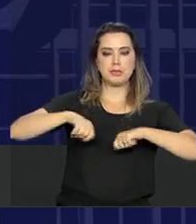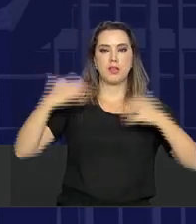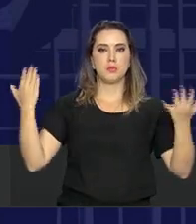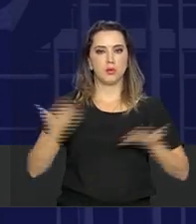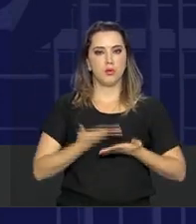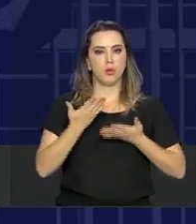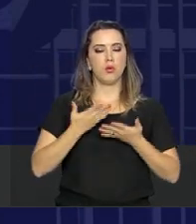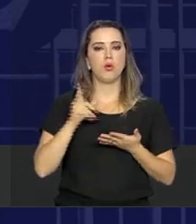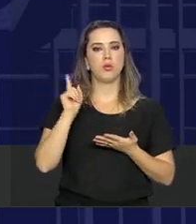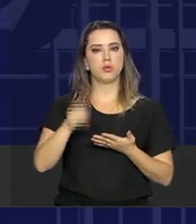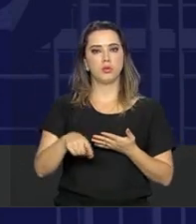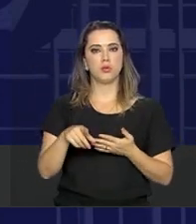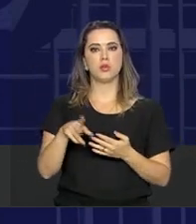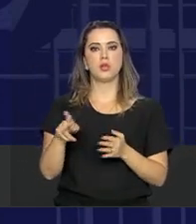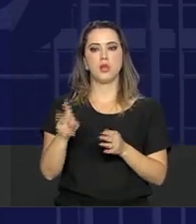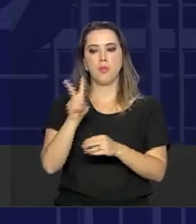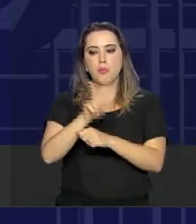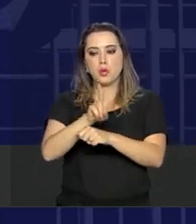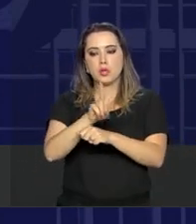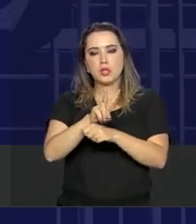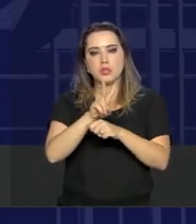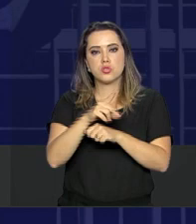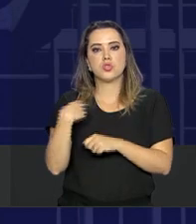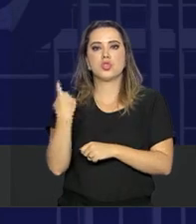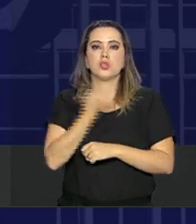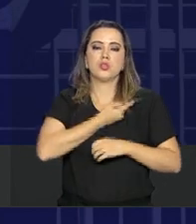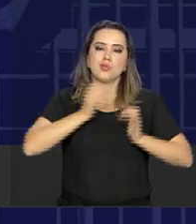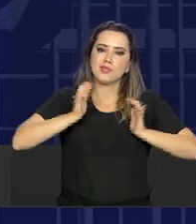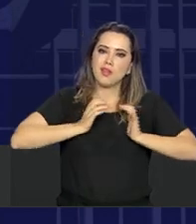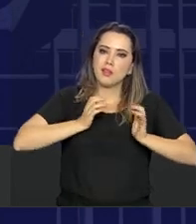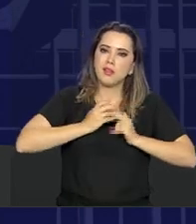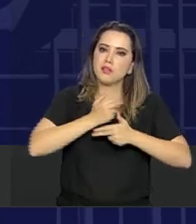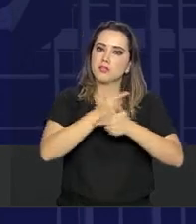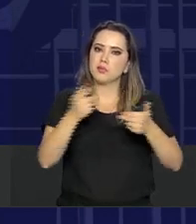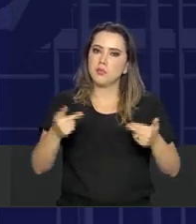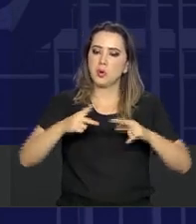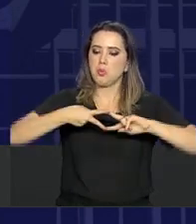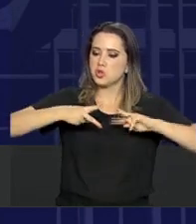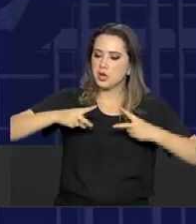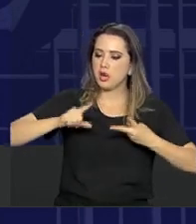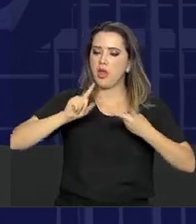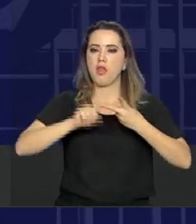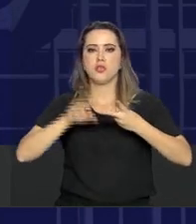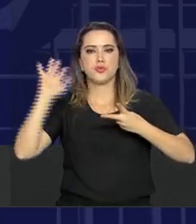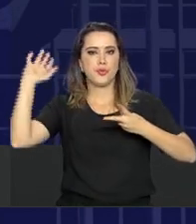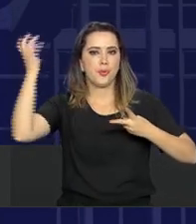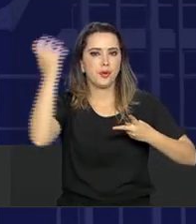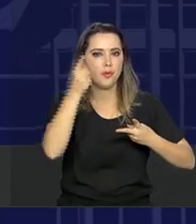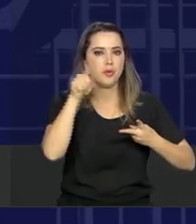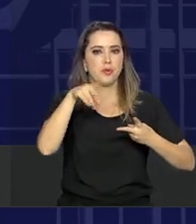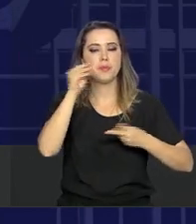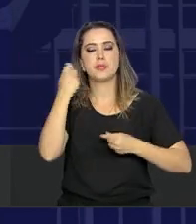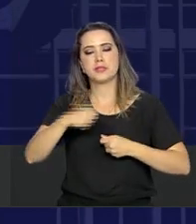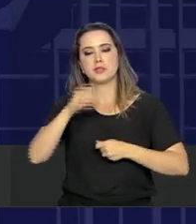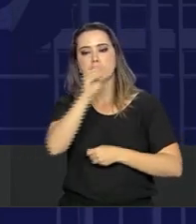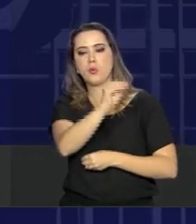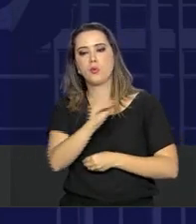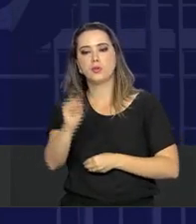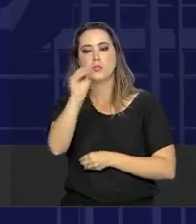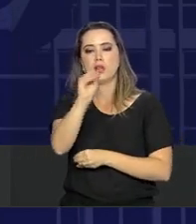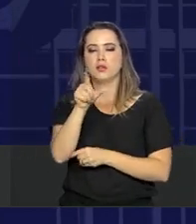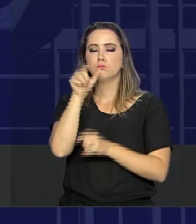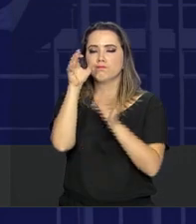garantir que esse património natural patrimônio genético que estão dentro das nossas unidades de conservação sejam bem cuidados sejam bem